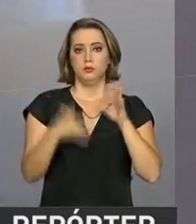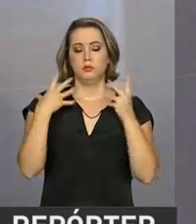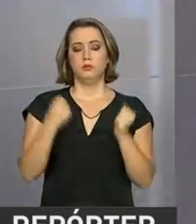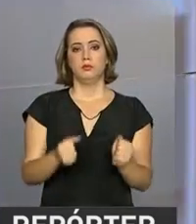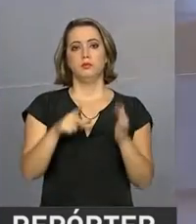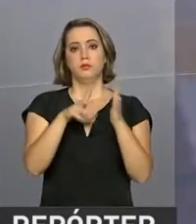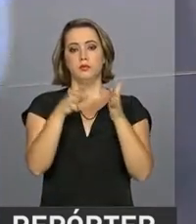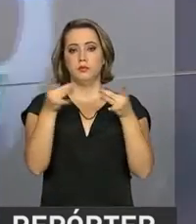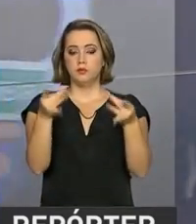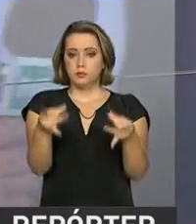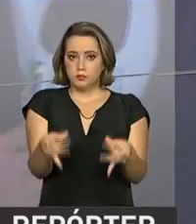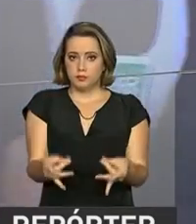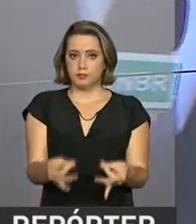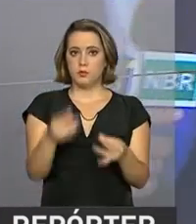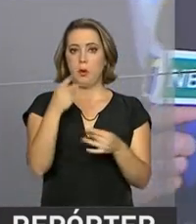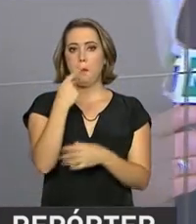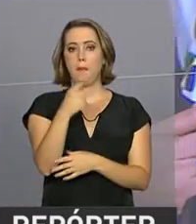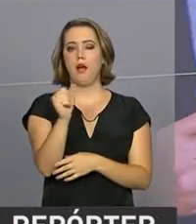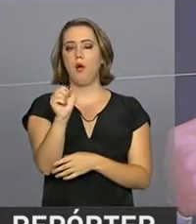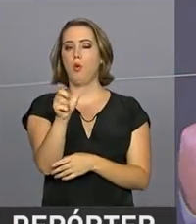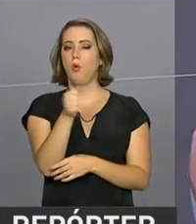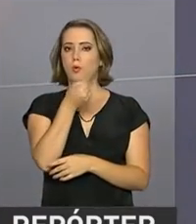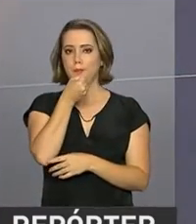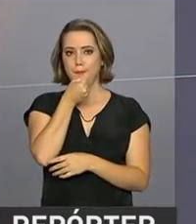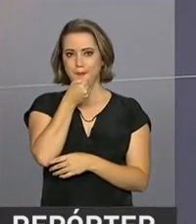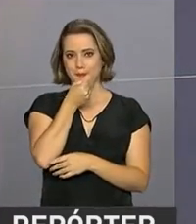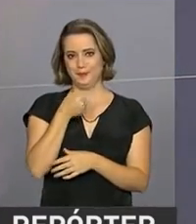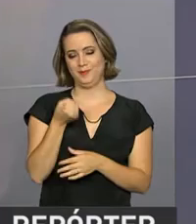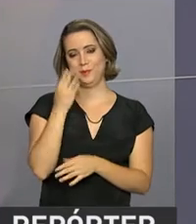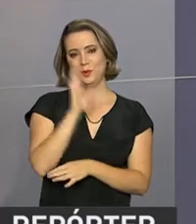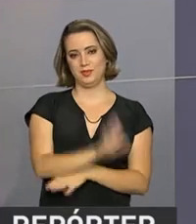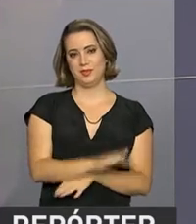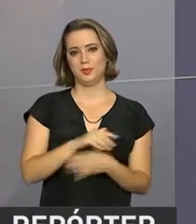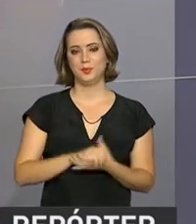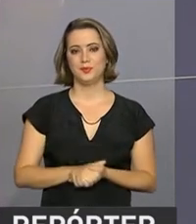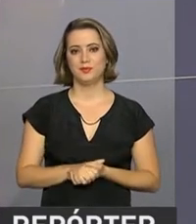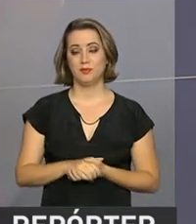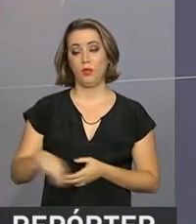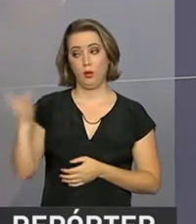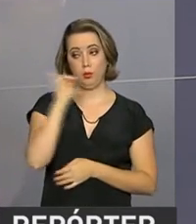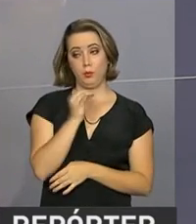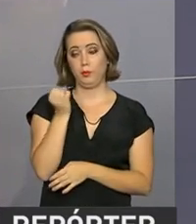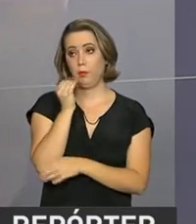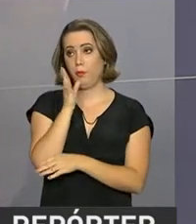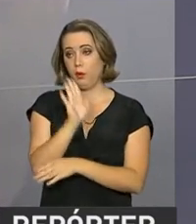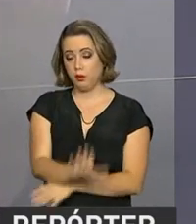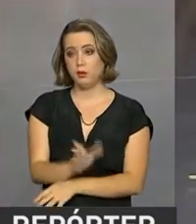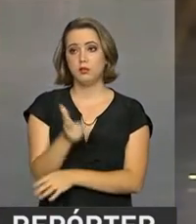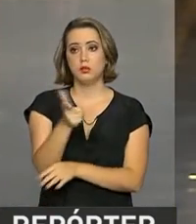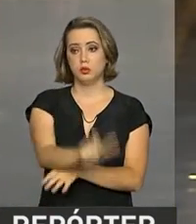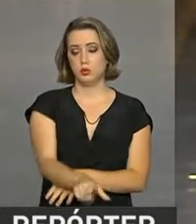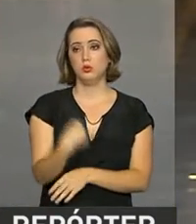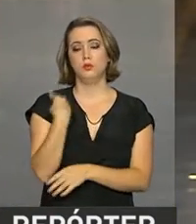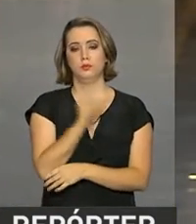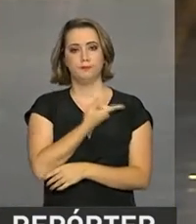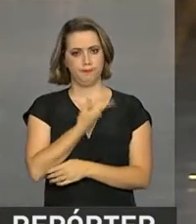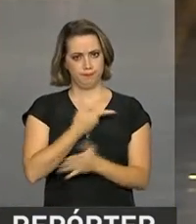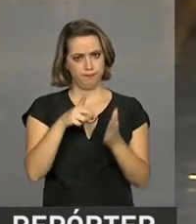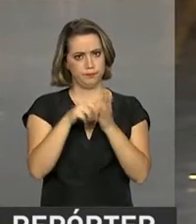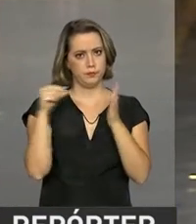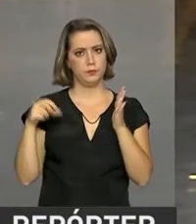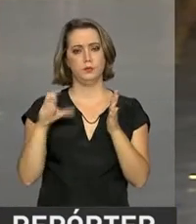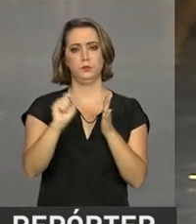vivo com o repórter paulo la sálvia olá paulo boa tarde mais uma vez roberto boa tarde de novo estamos aqui no palácio do